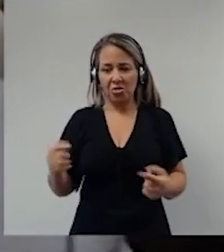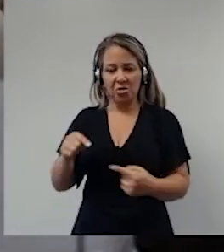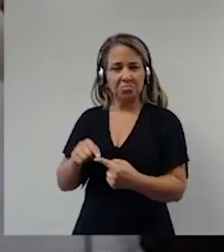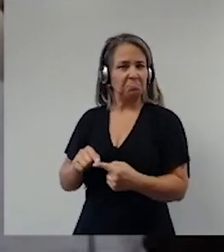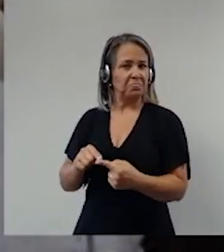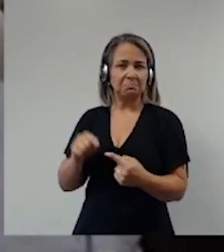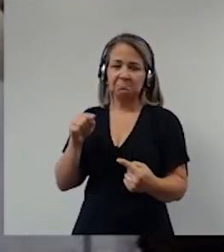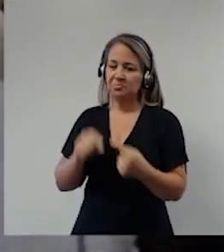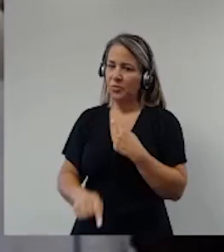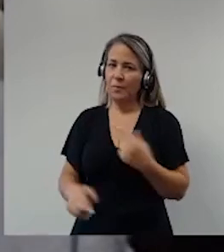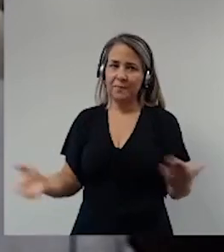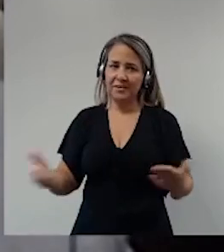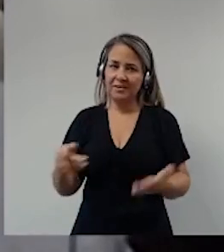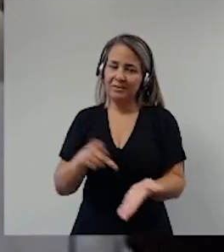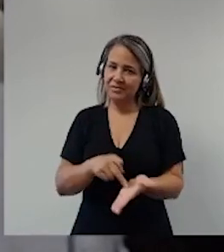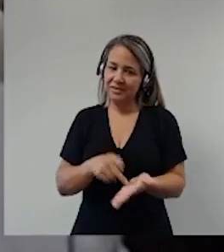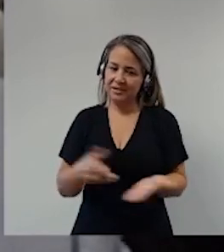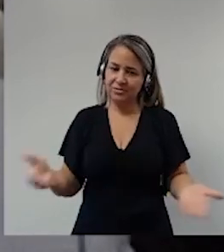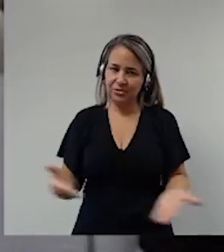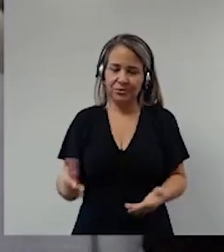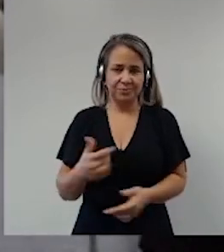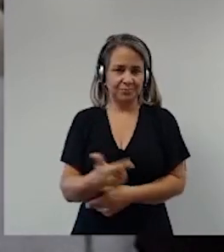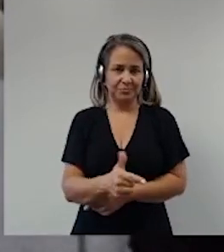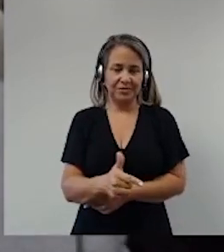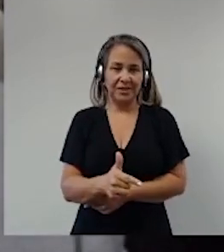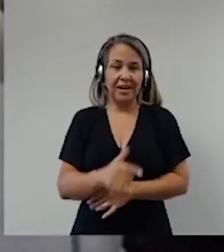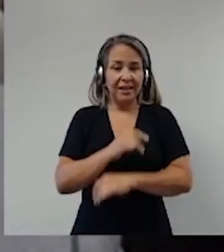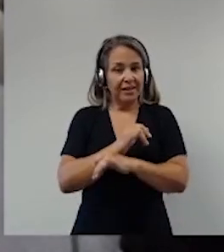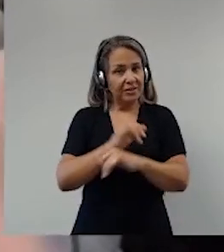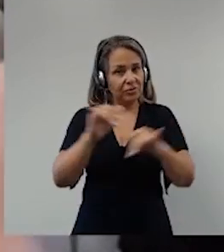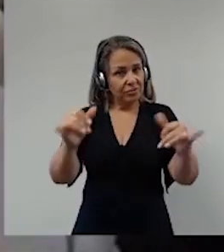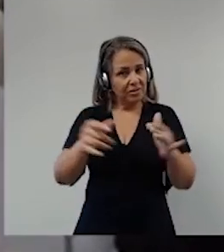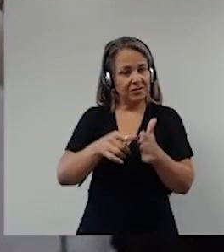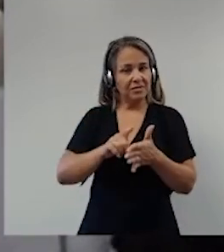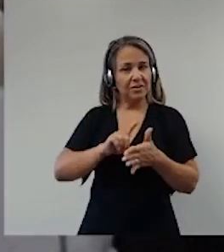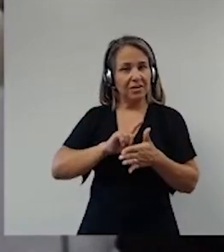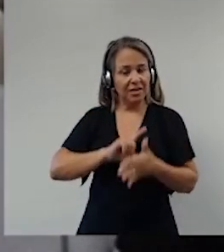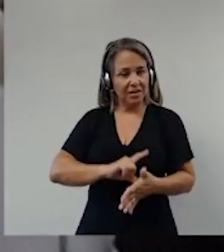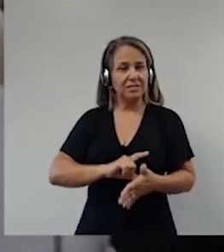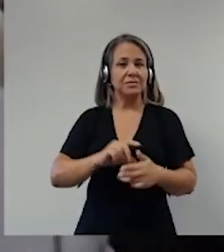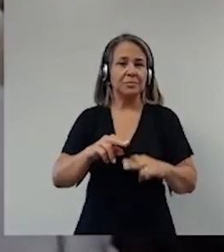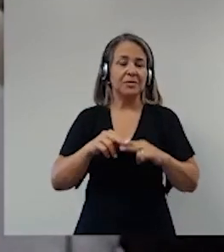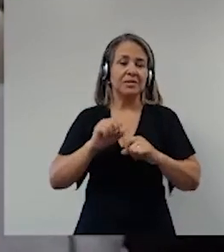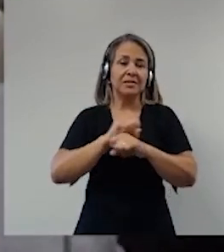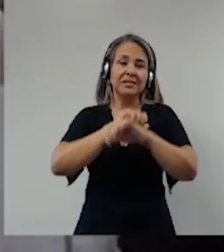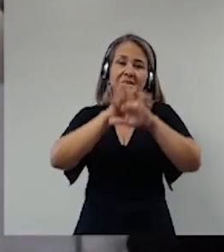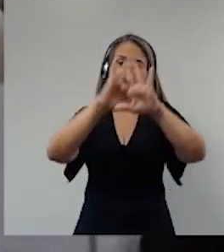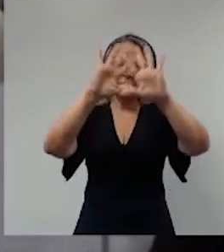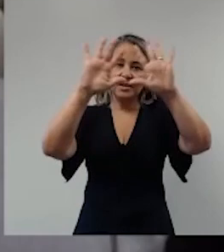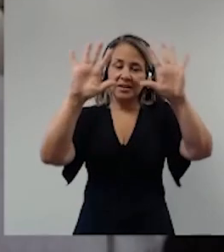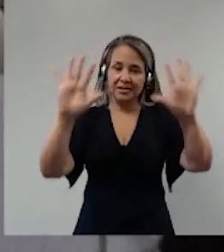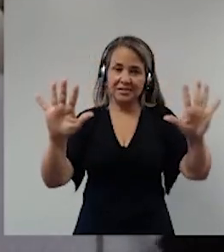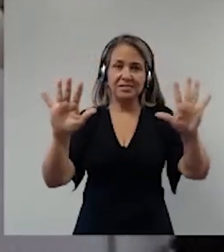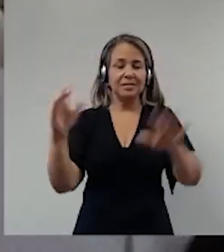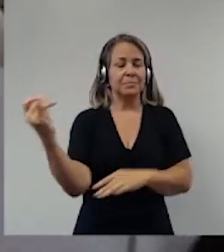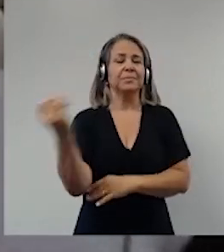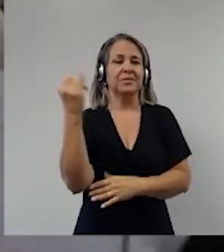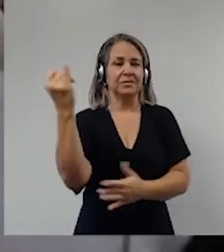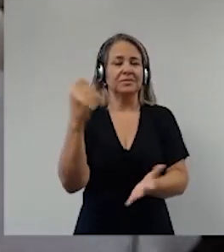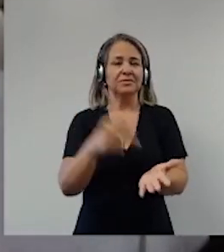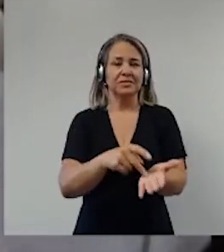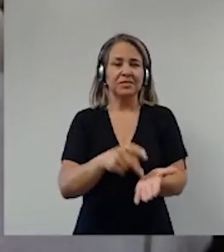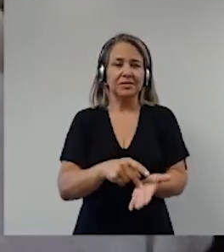inapropriado, inadequado para a realidade que nós temos. E essa divulgação prévia decorrente da transparência é imprescindível,